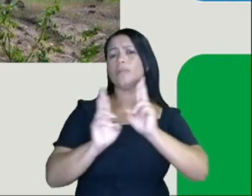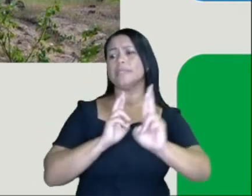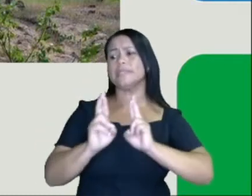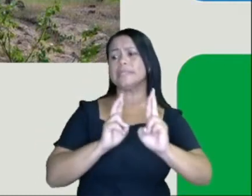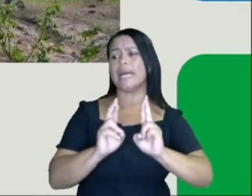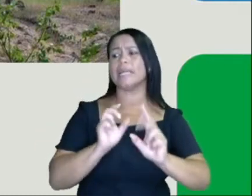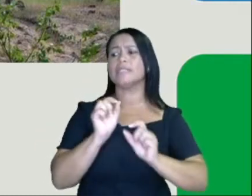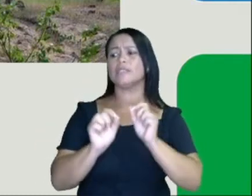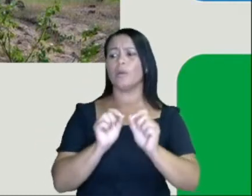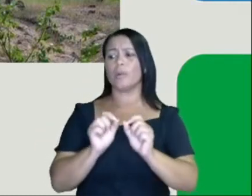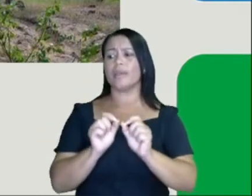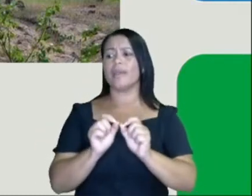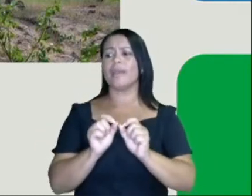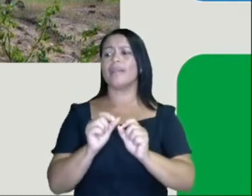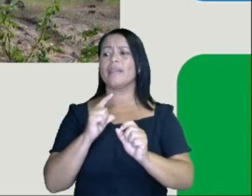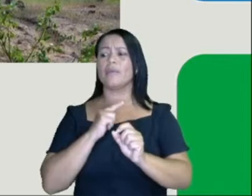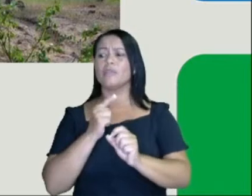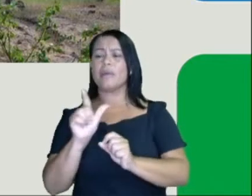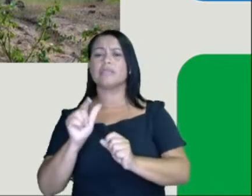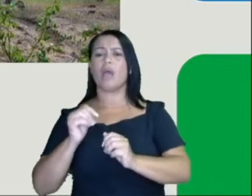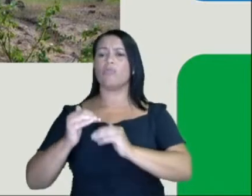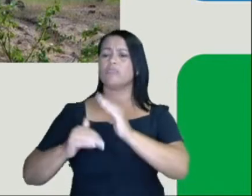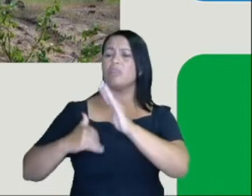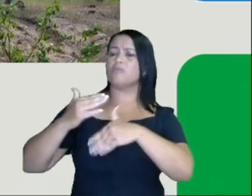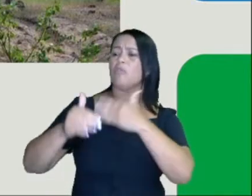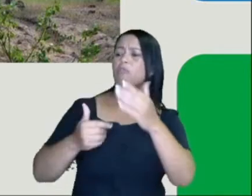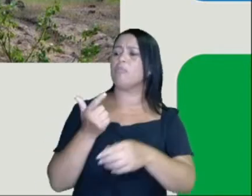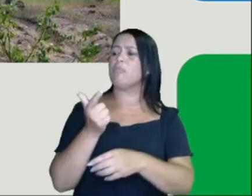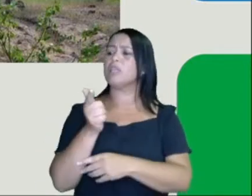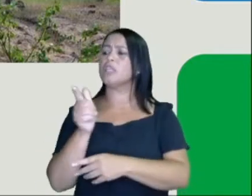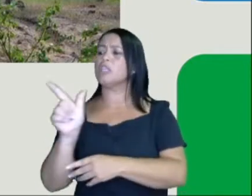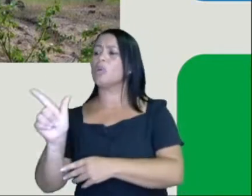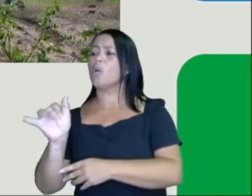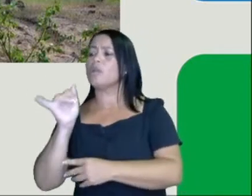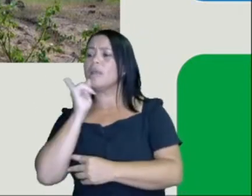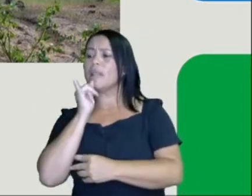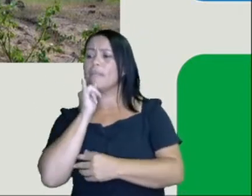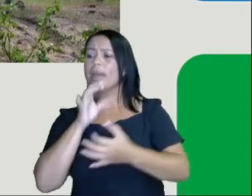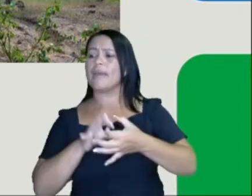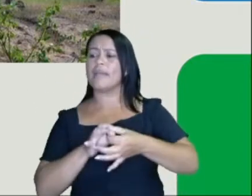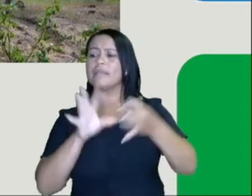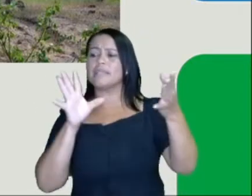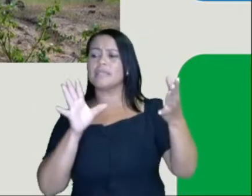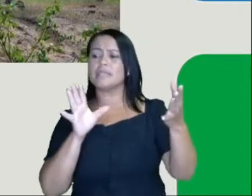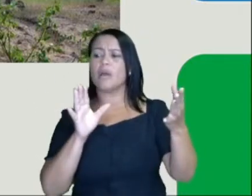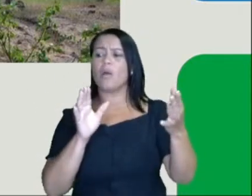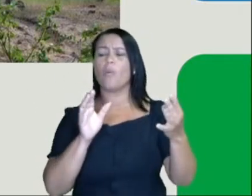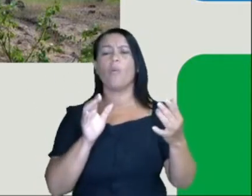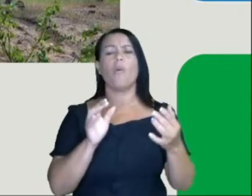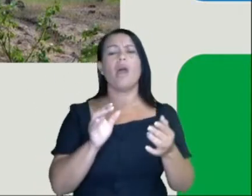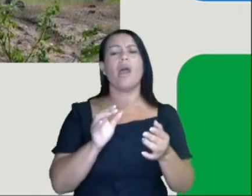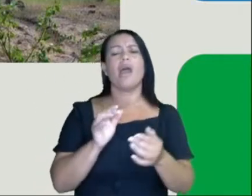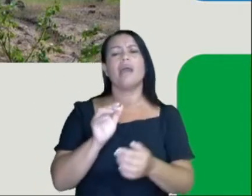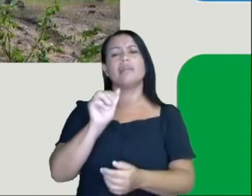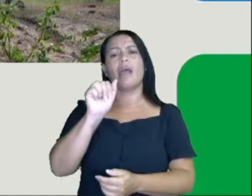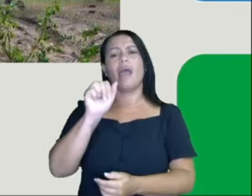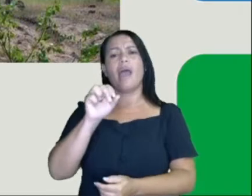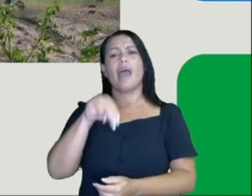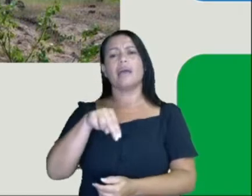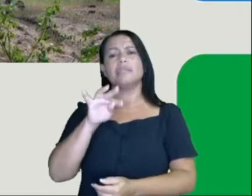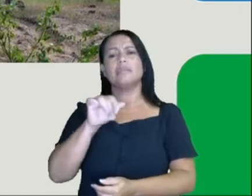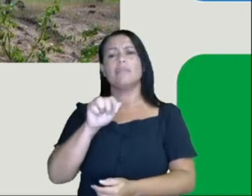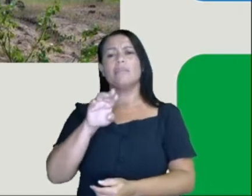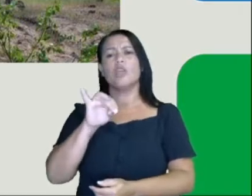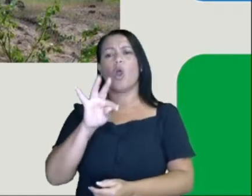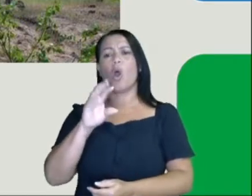o desenvolvimento de outra. Por exemplo, a liberação de antibióticos por determinados fungos, causando a